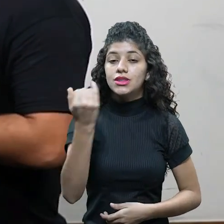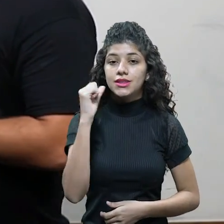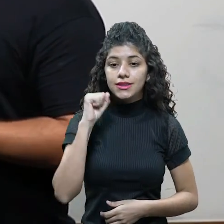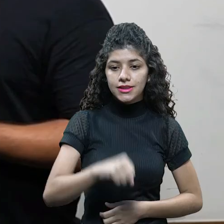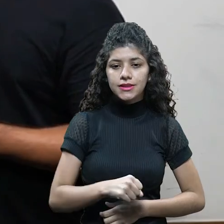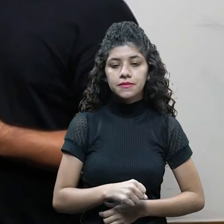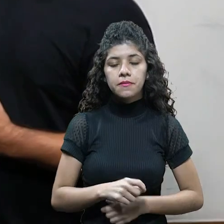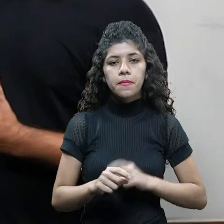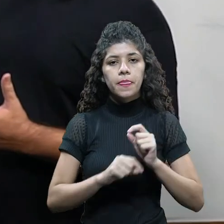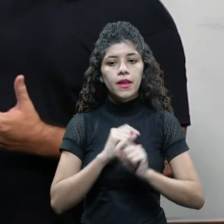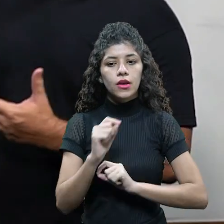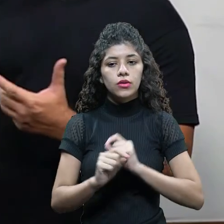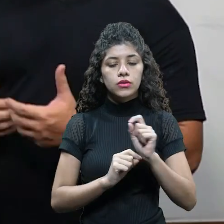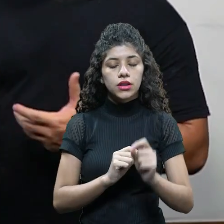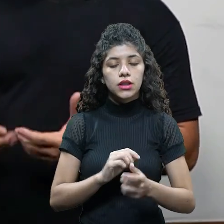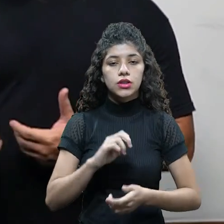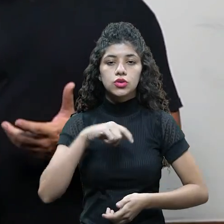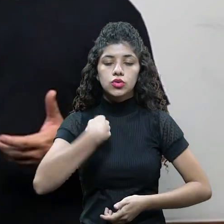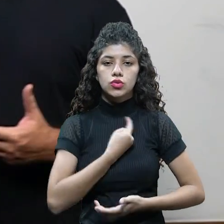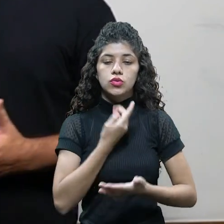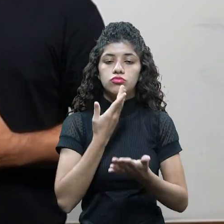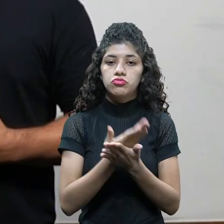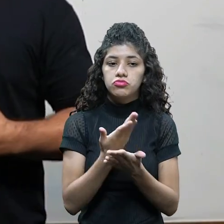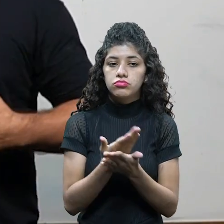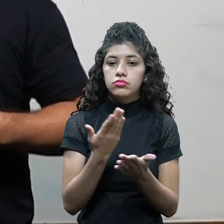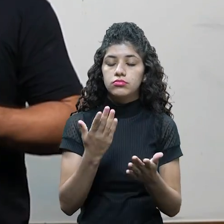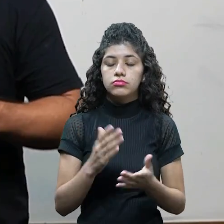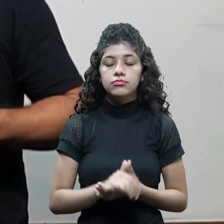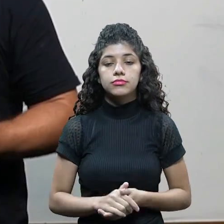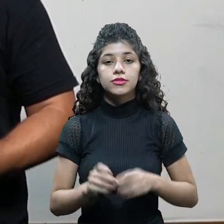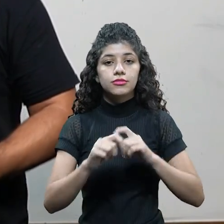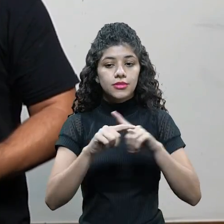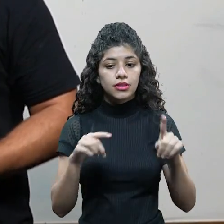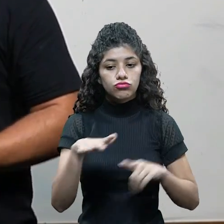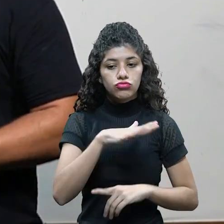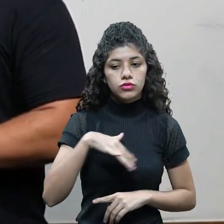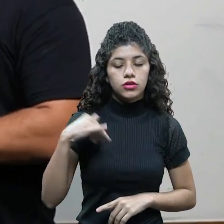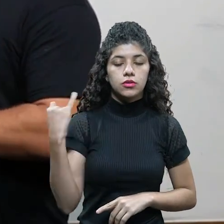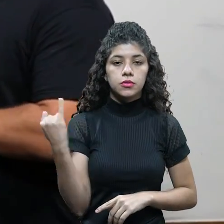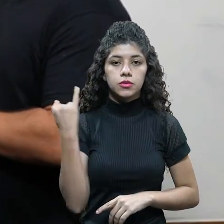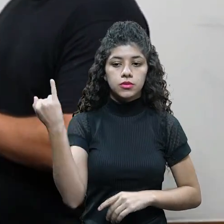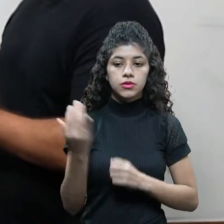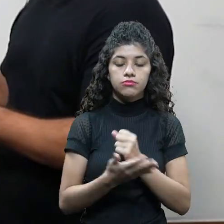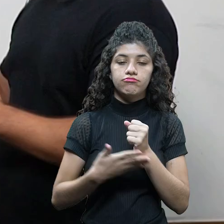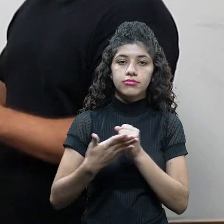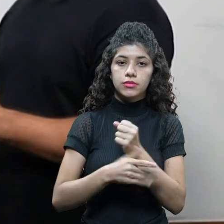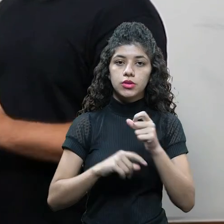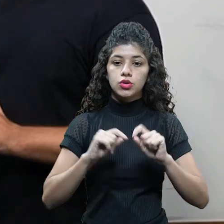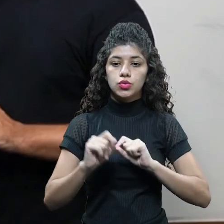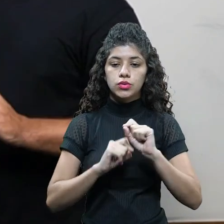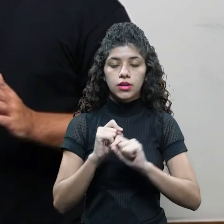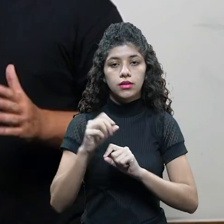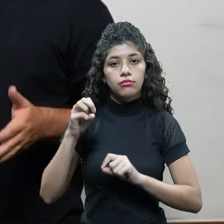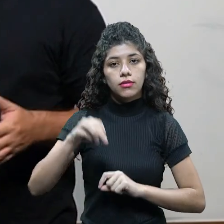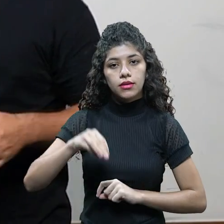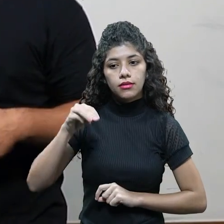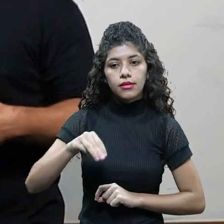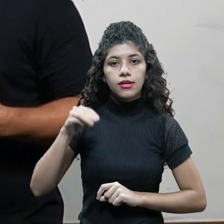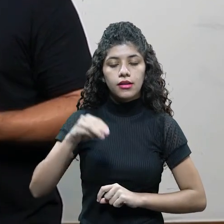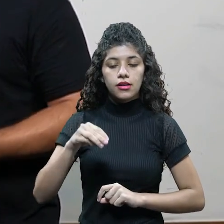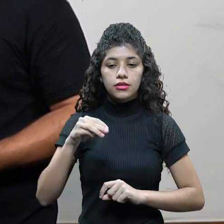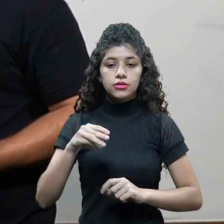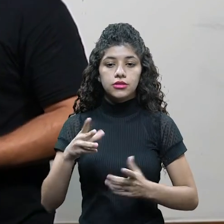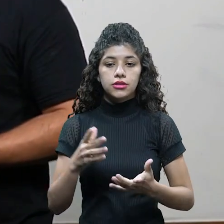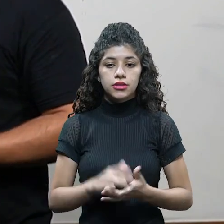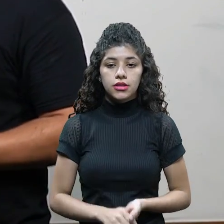importante. Não somente o que nós estudamos nessas aulas, mas no geral é importante. Mas basicamente o que nós chamamos de matemática